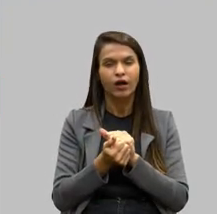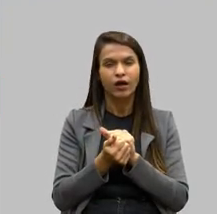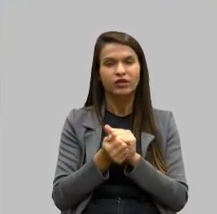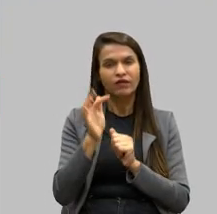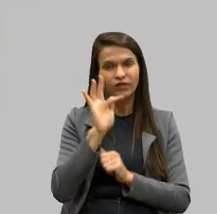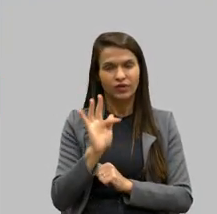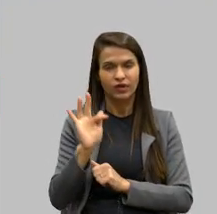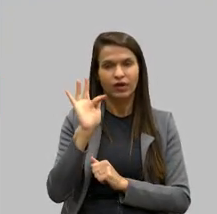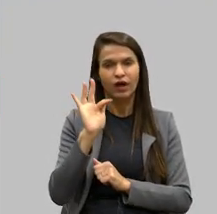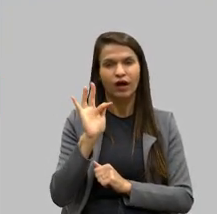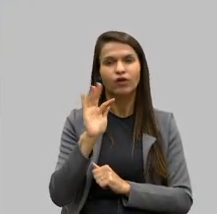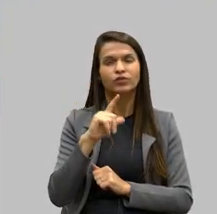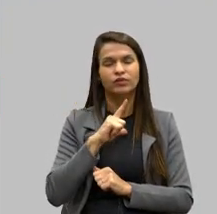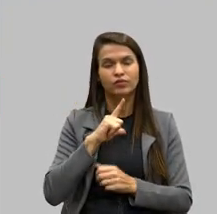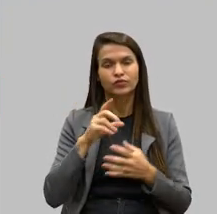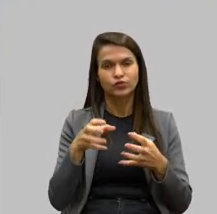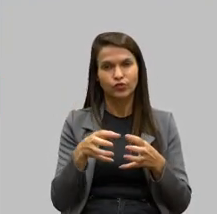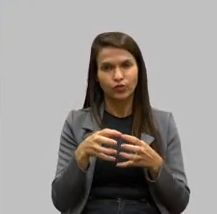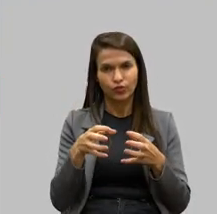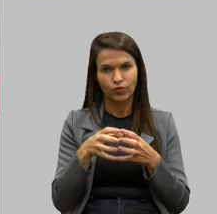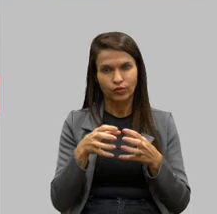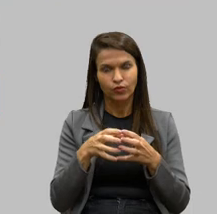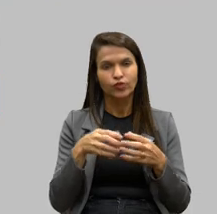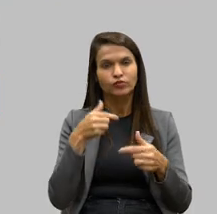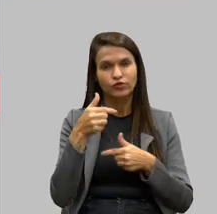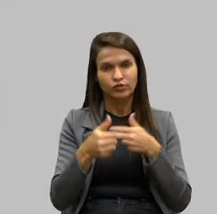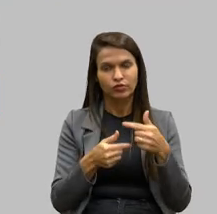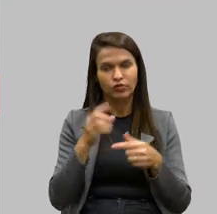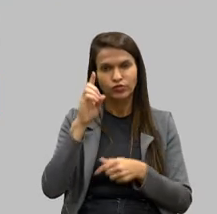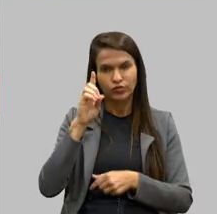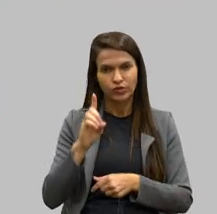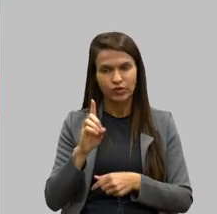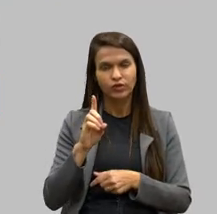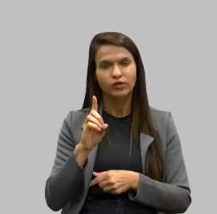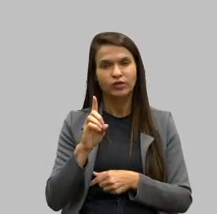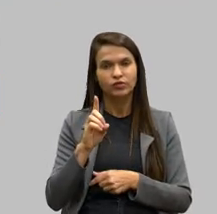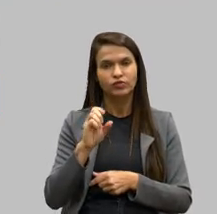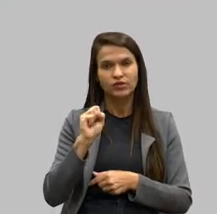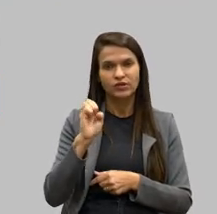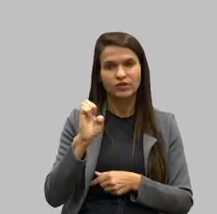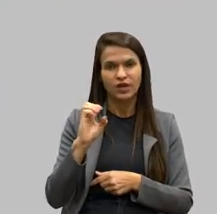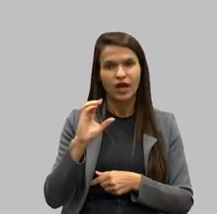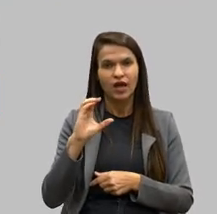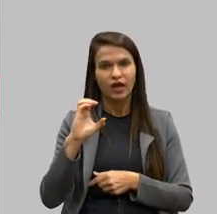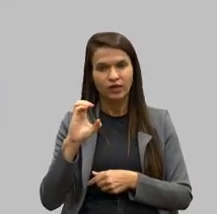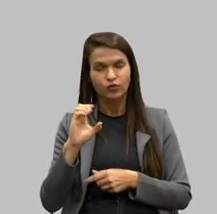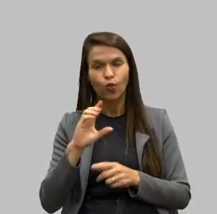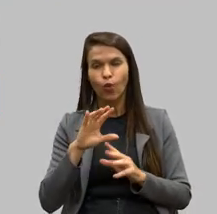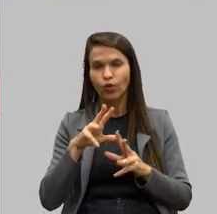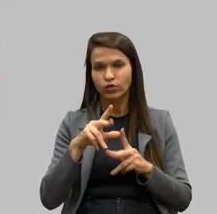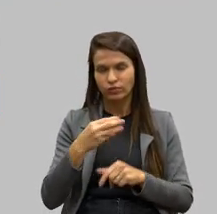E nós temos um grupo de trabalho com os diretores do SESEC, todos participando. Eu,